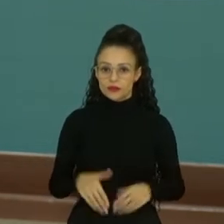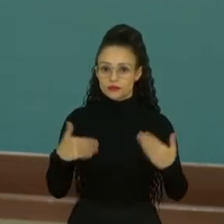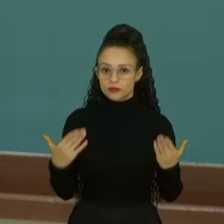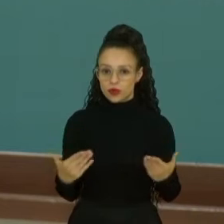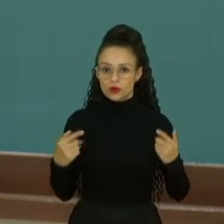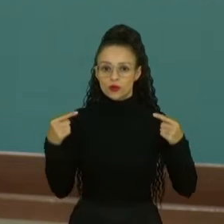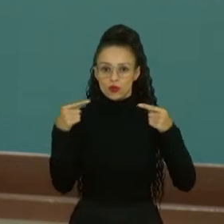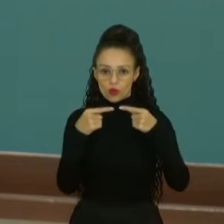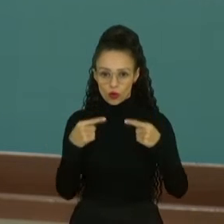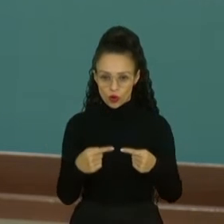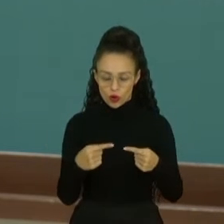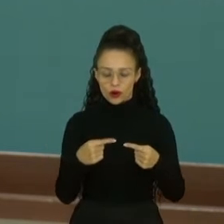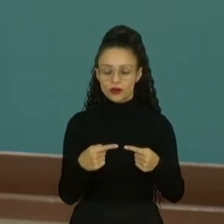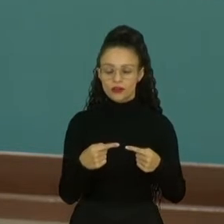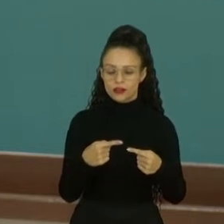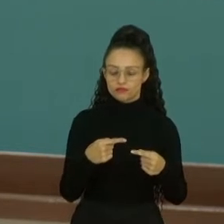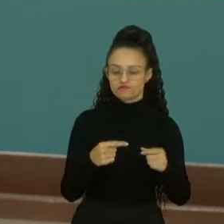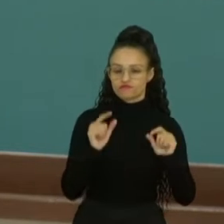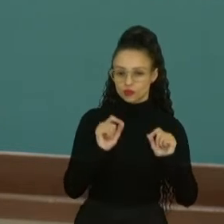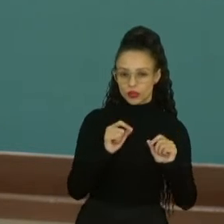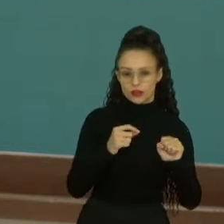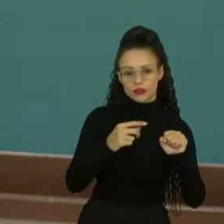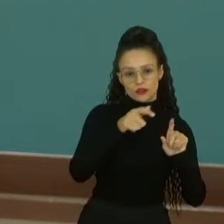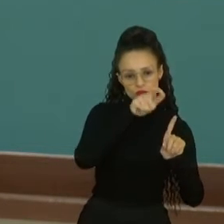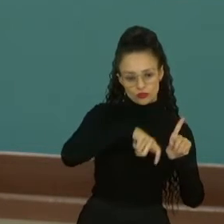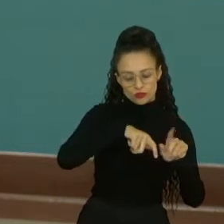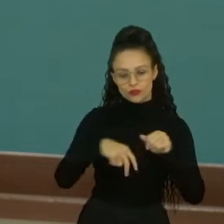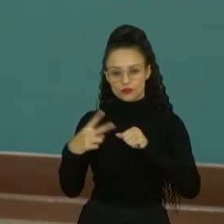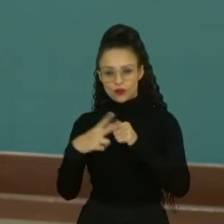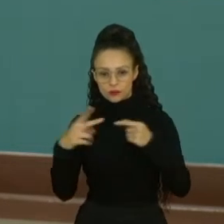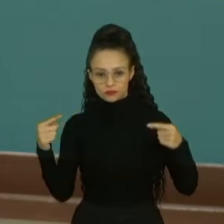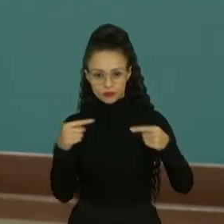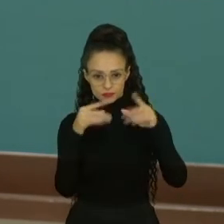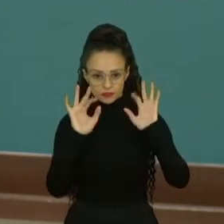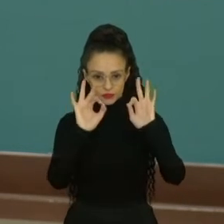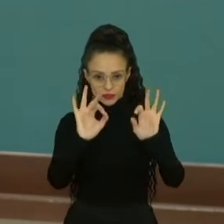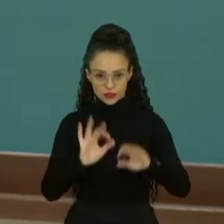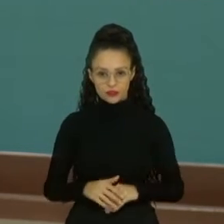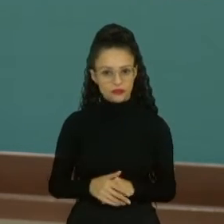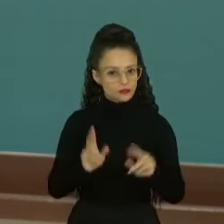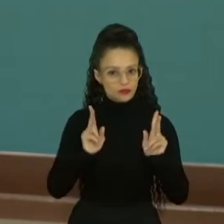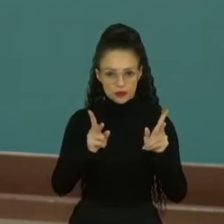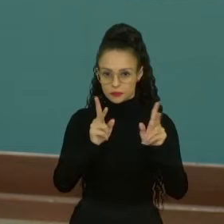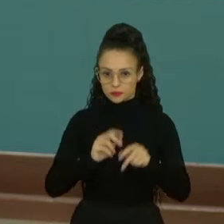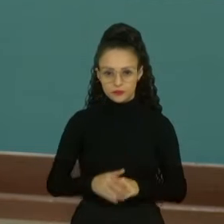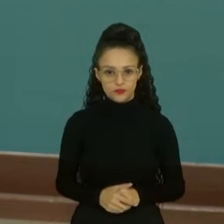vai concordar em pessoa e número, né, com o sujeito, tá bom? Sempre.